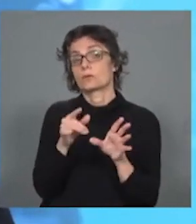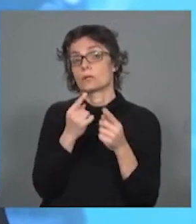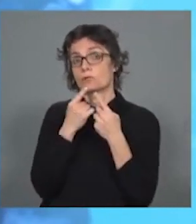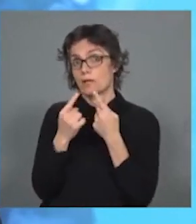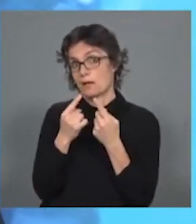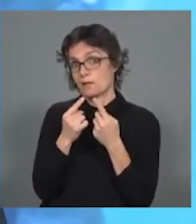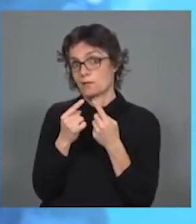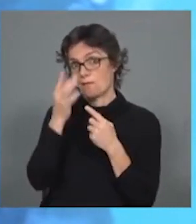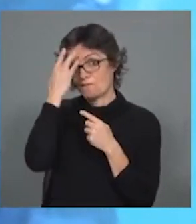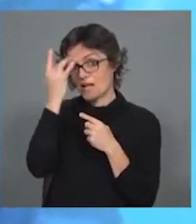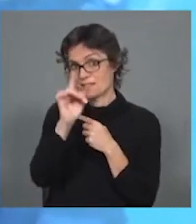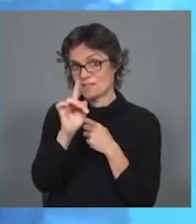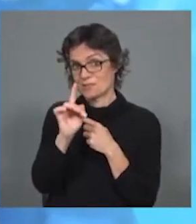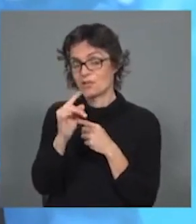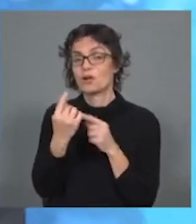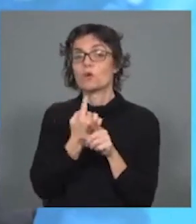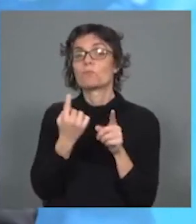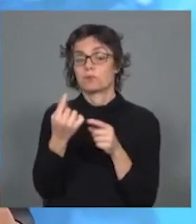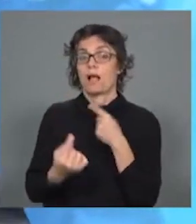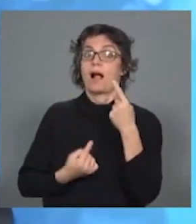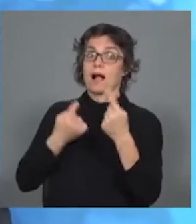seus momentos em que